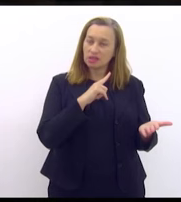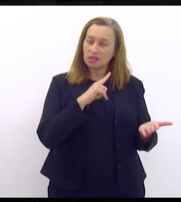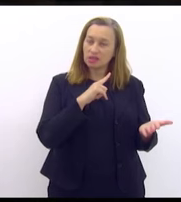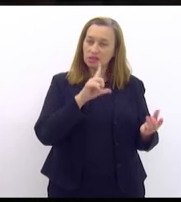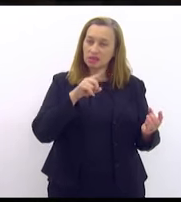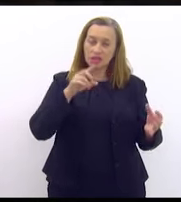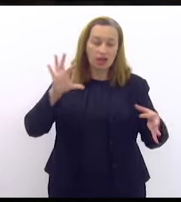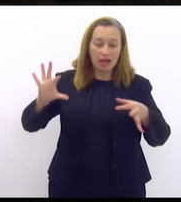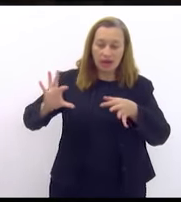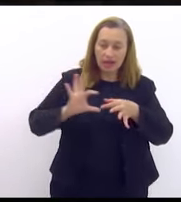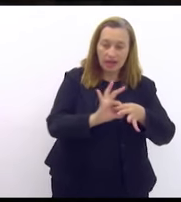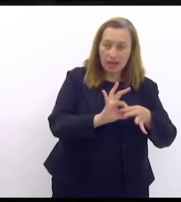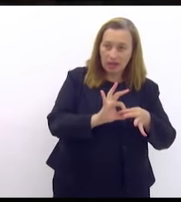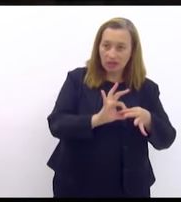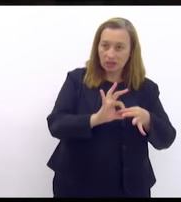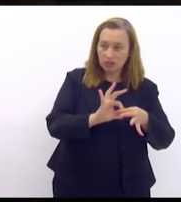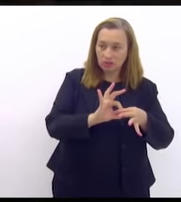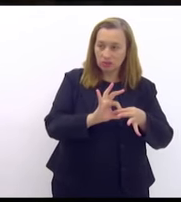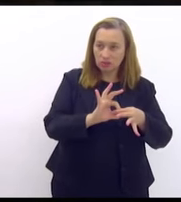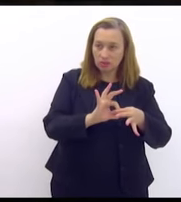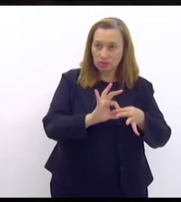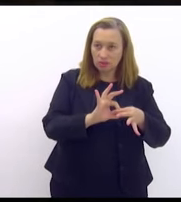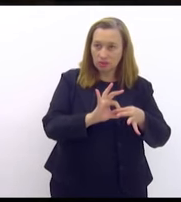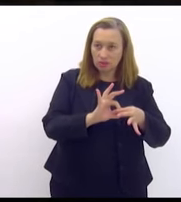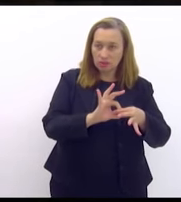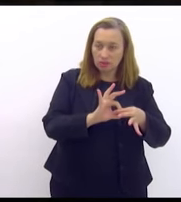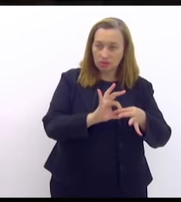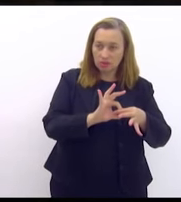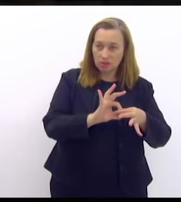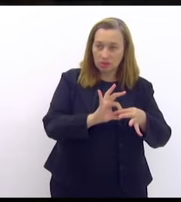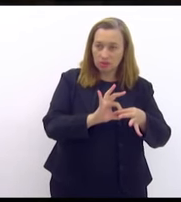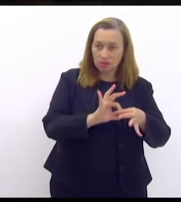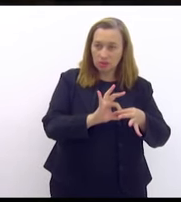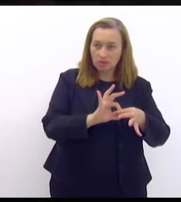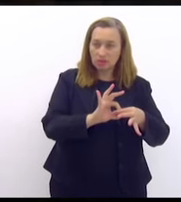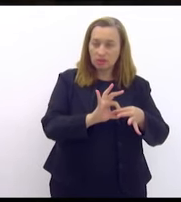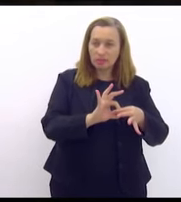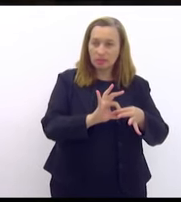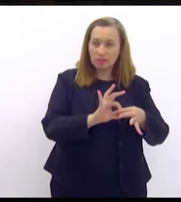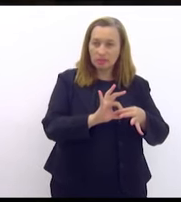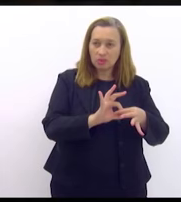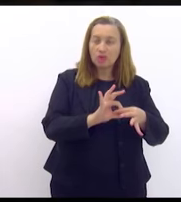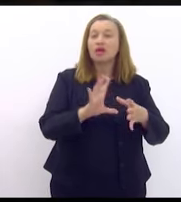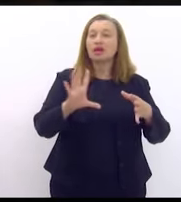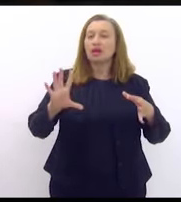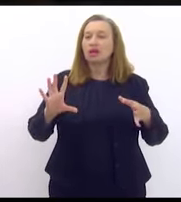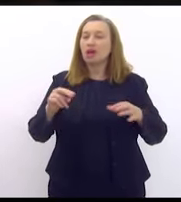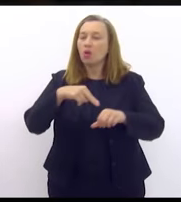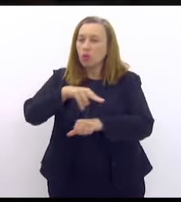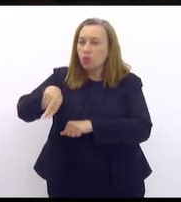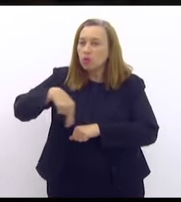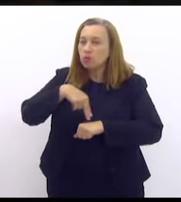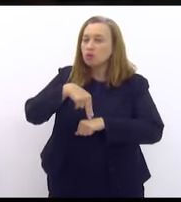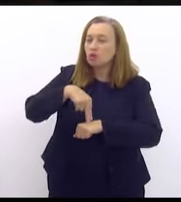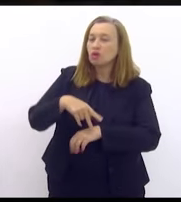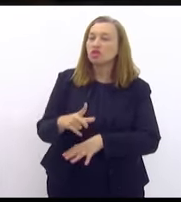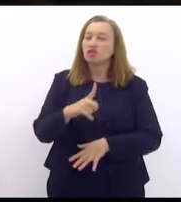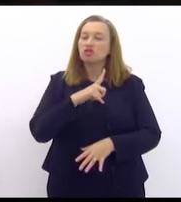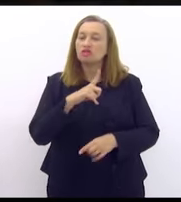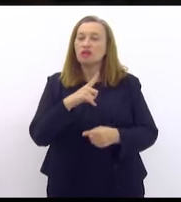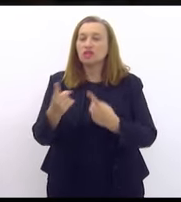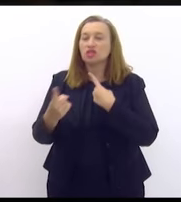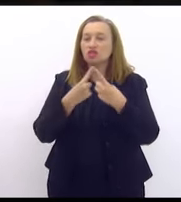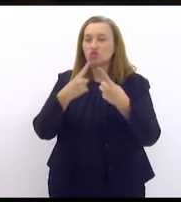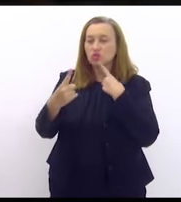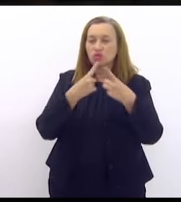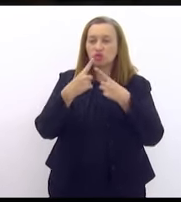objetivos de desenvolvimento sustentável. Quisera eu que a União tivesse discutindo